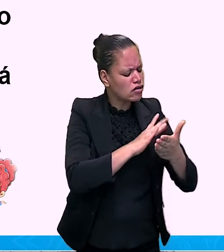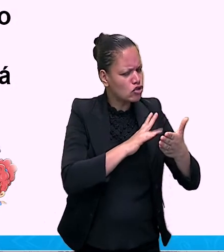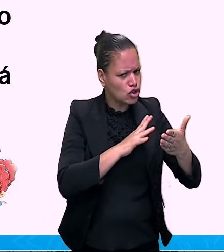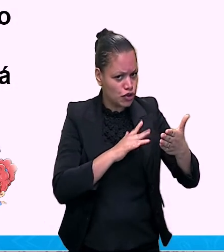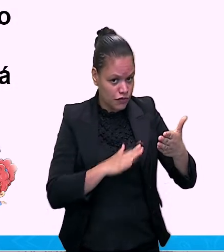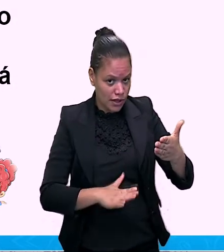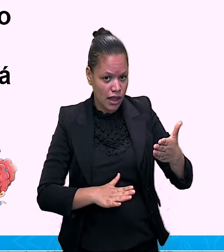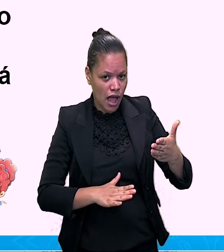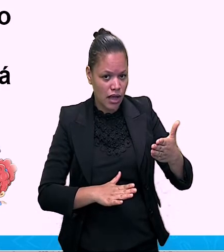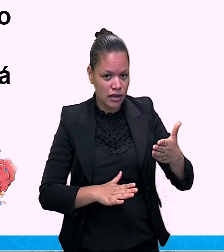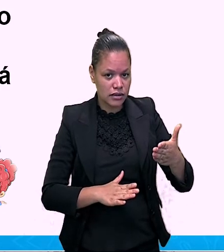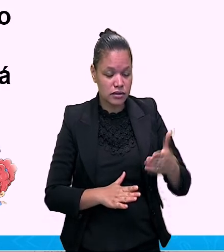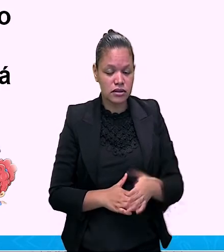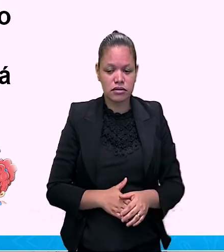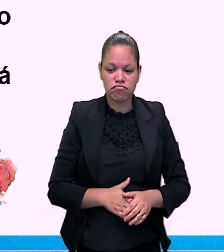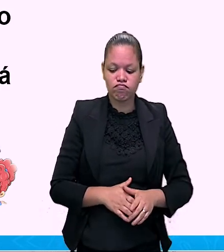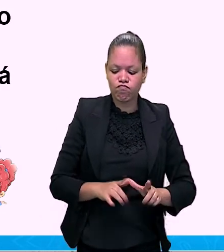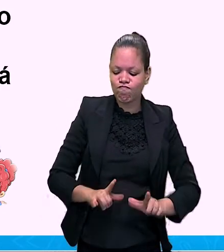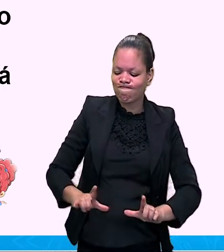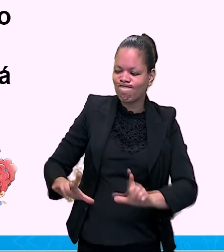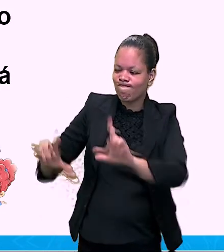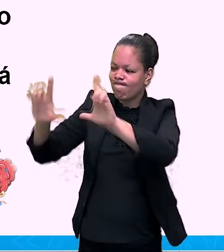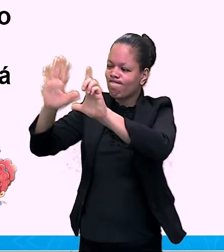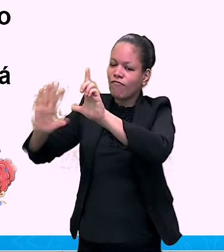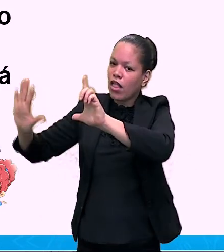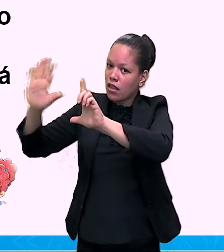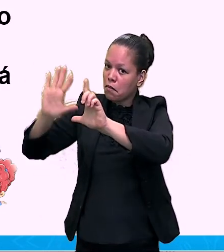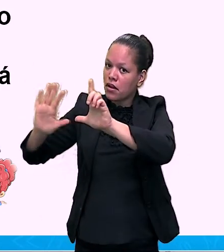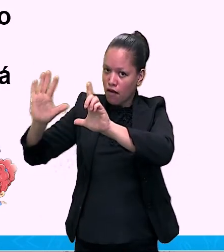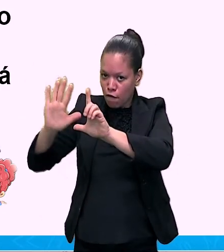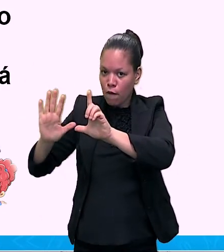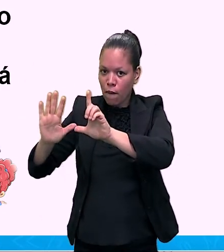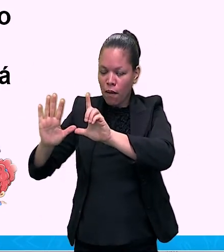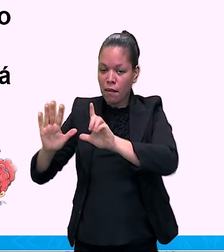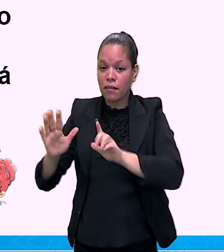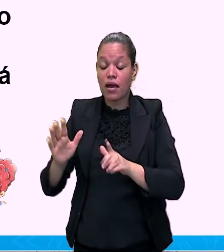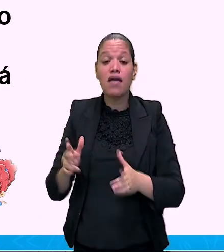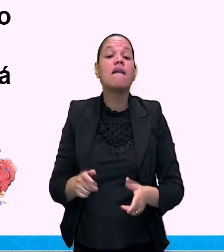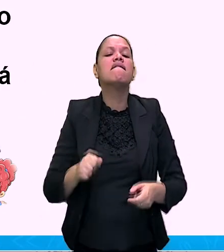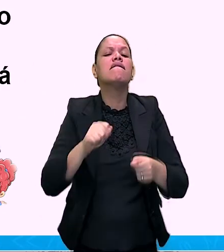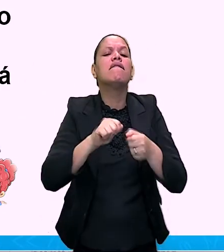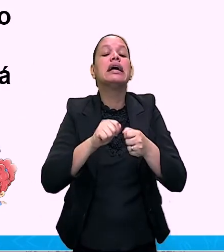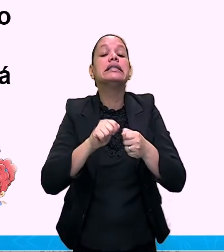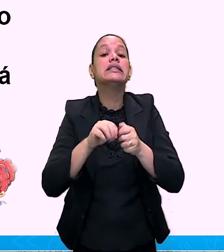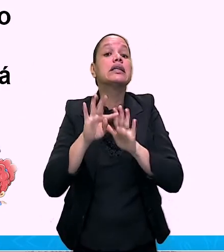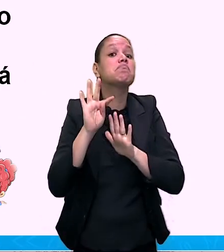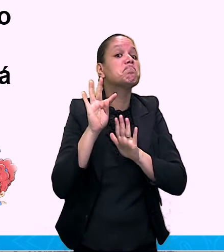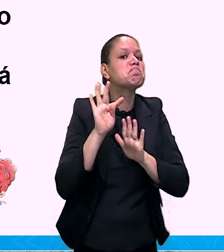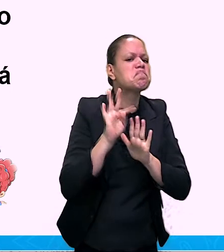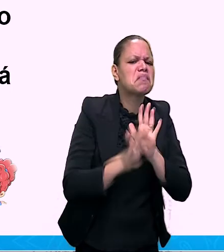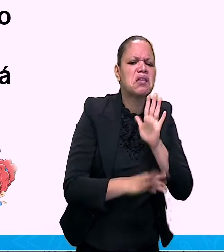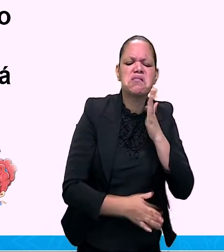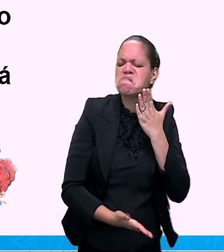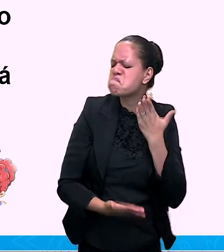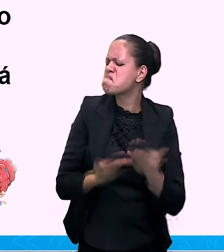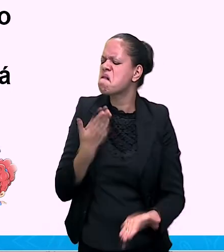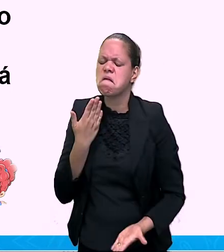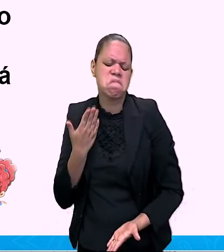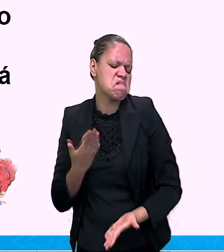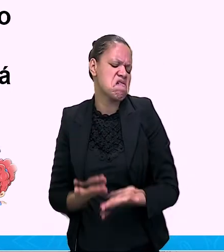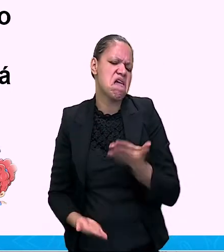para vocês é uma produção de uma reportagem sobre qualquer tema relevante.